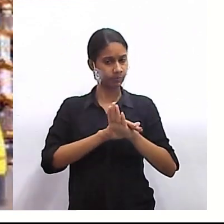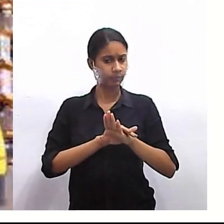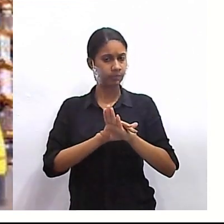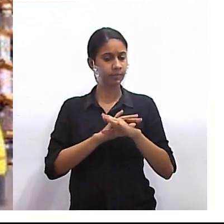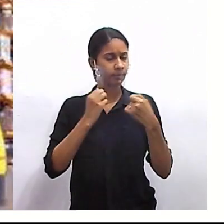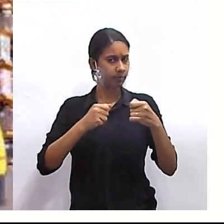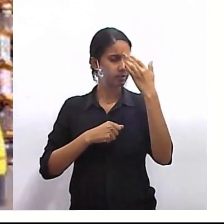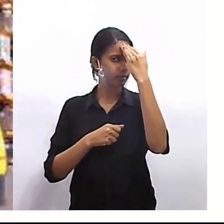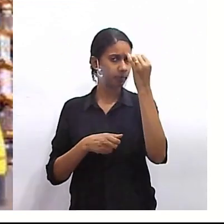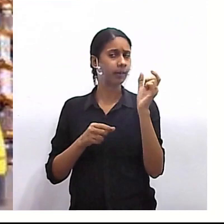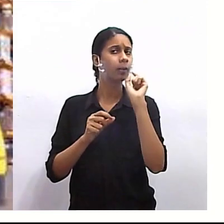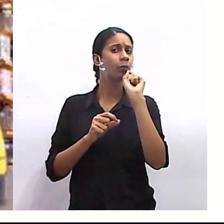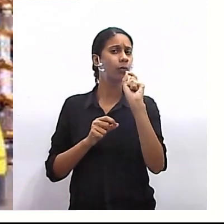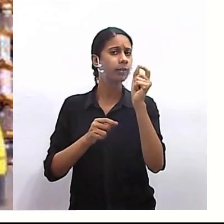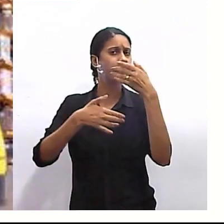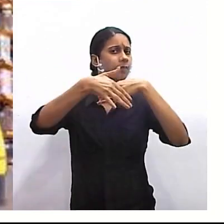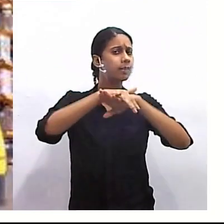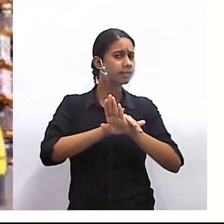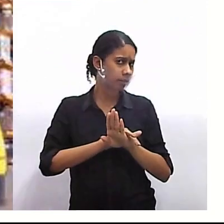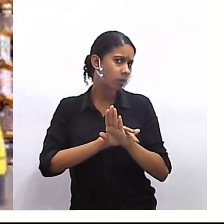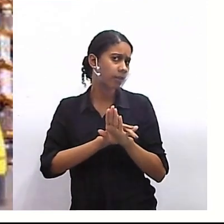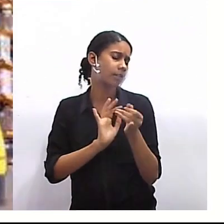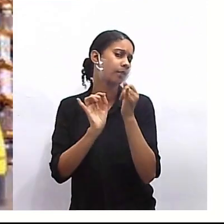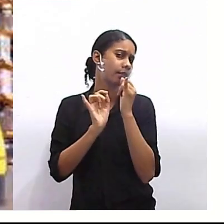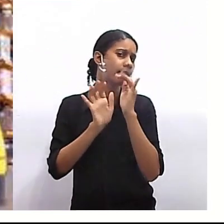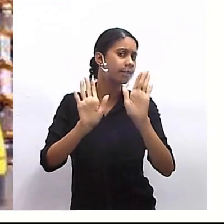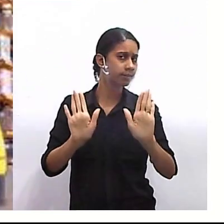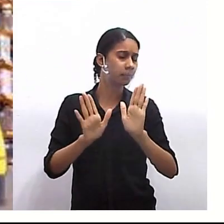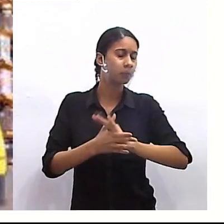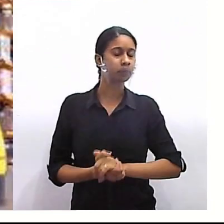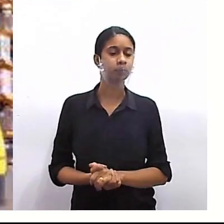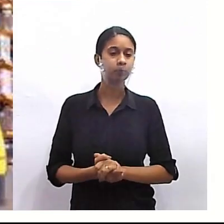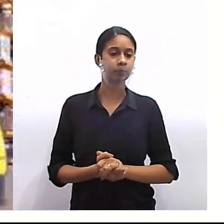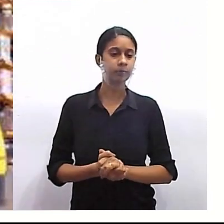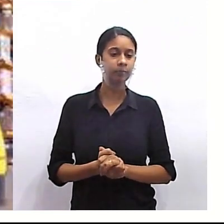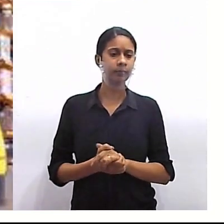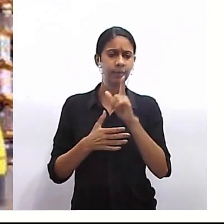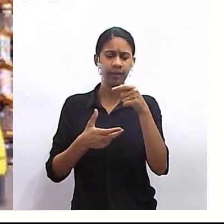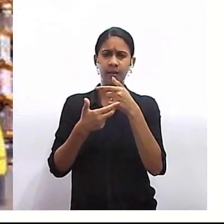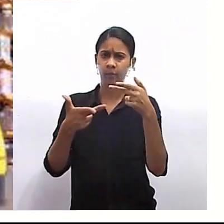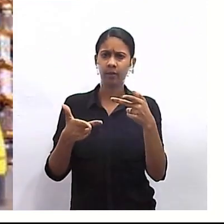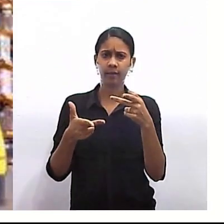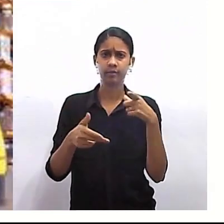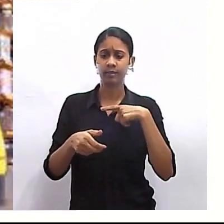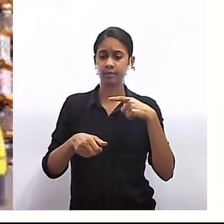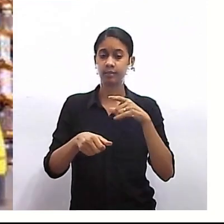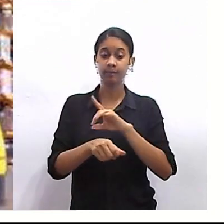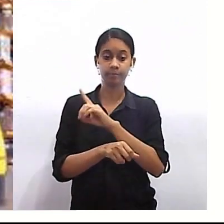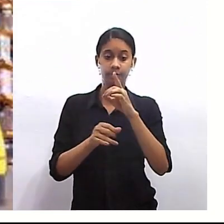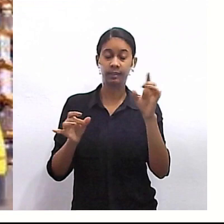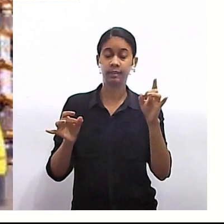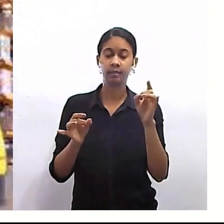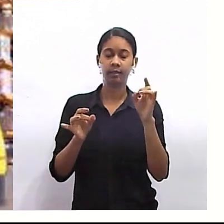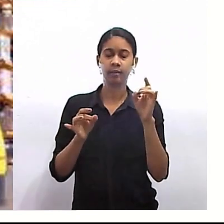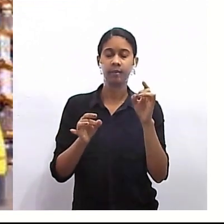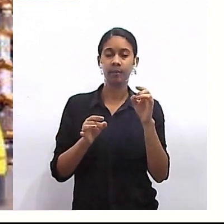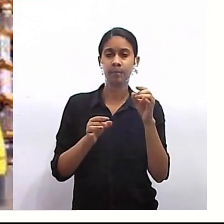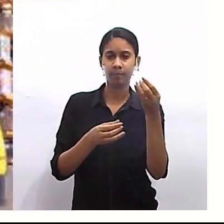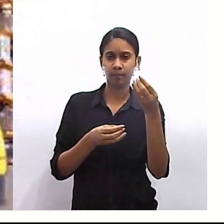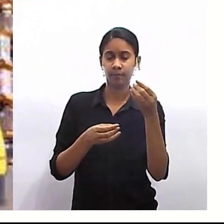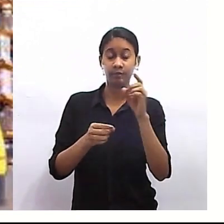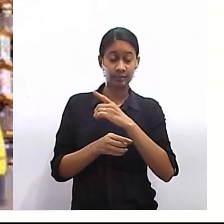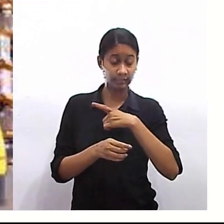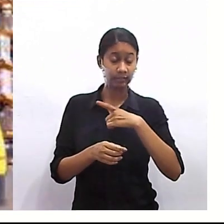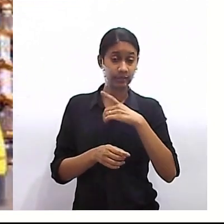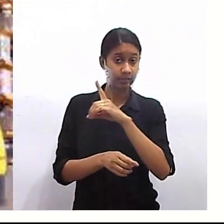tipo do meu produto, se é um exemplo, tá? Produto perecível, que tem data de validade. Produto que tem data de